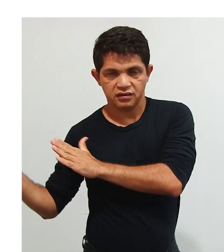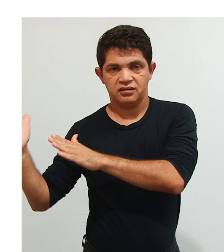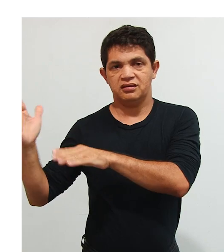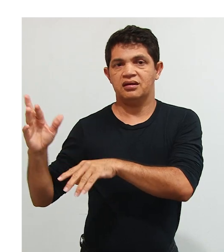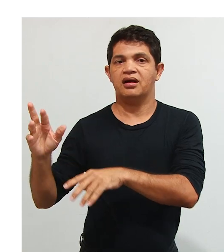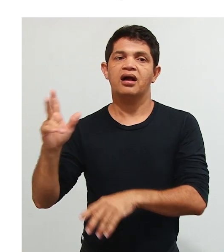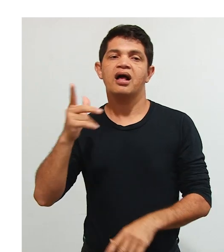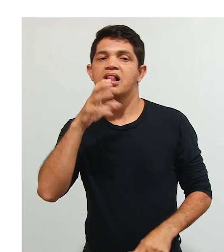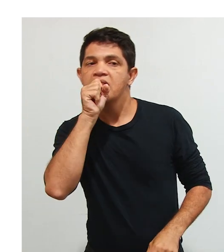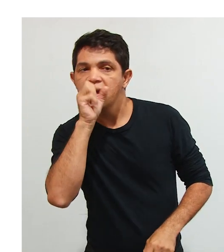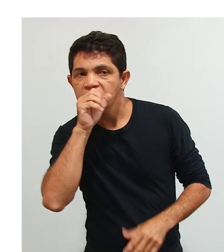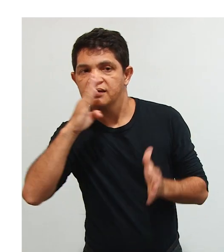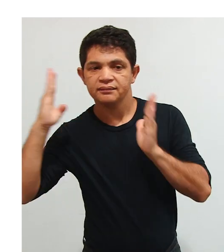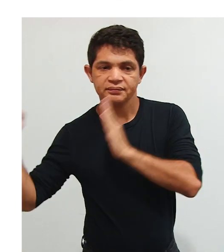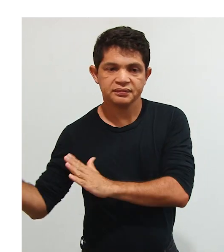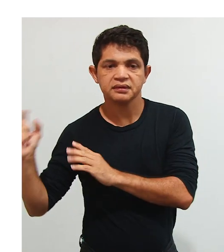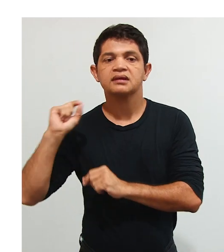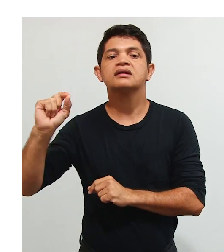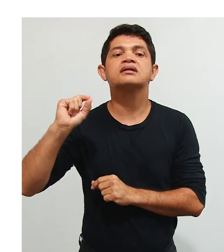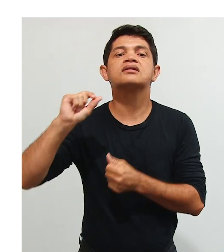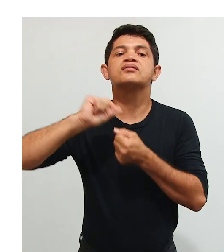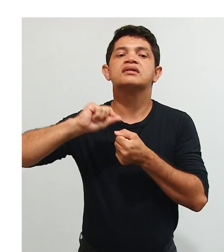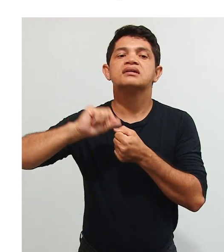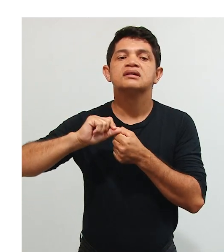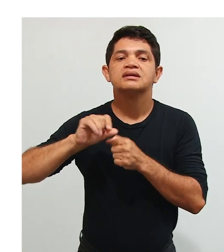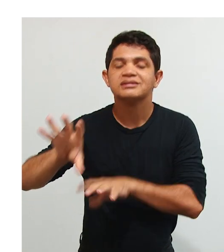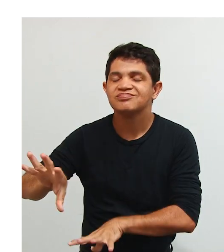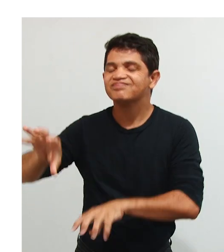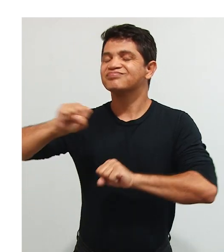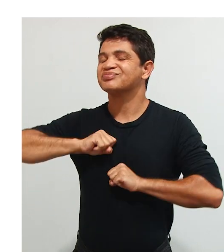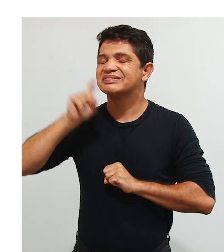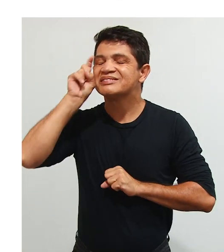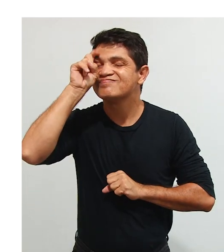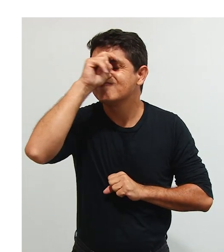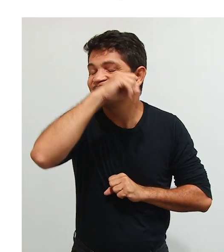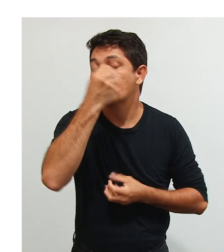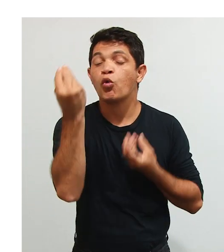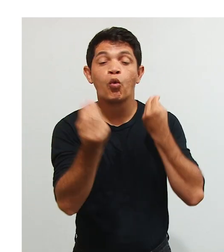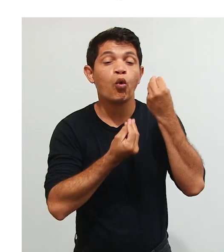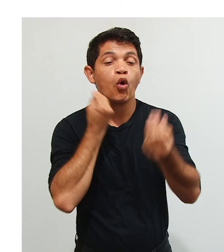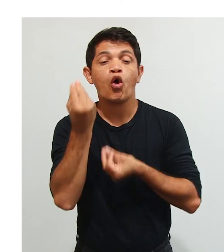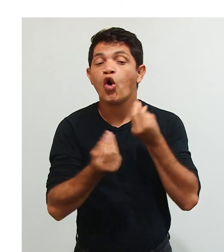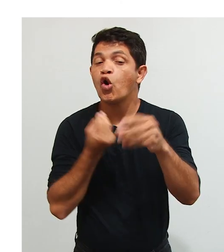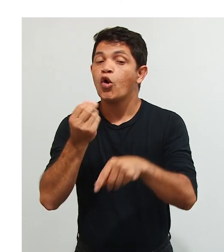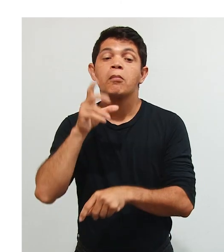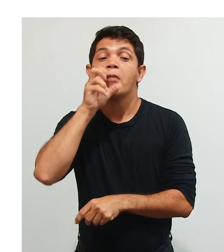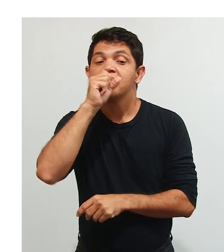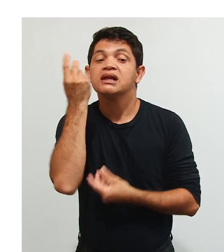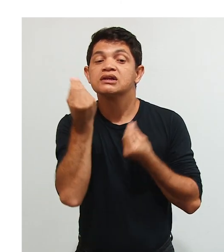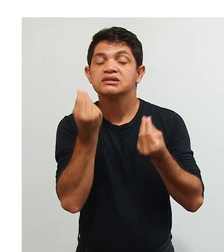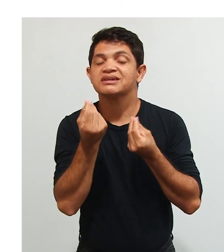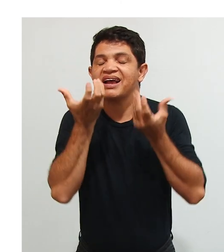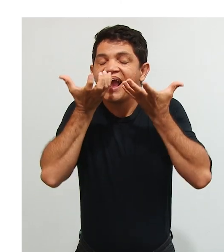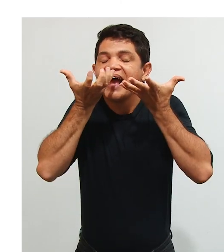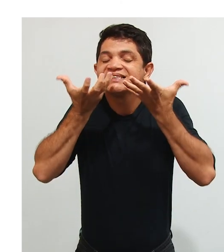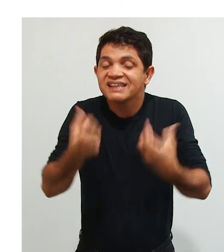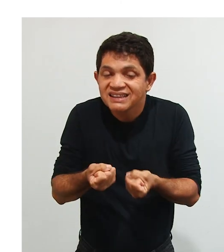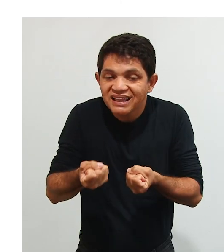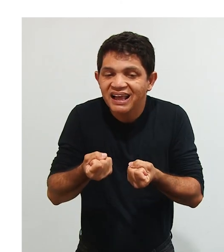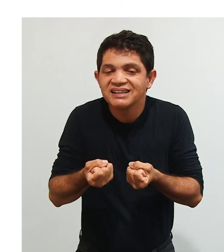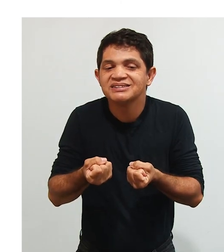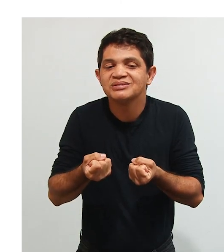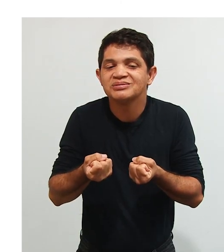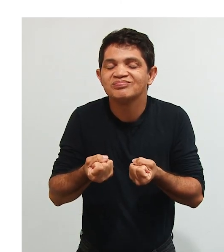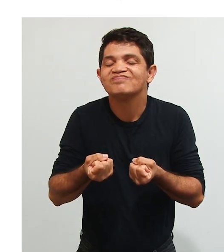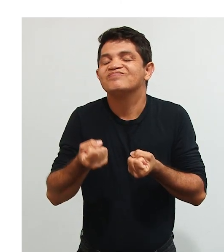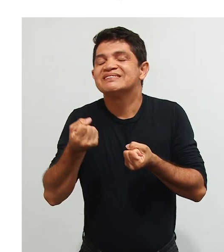ela traz também o que nós podemos fazer em situações difíceis. E há 3 coisas a fazer. A gente pode